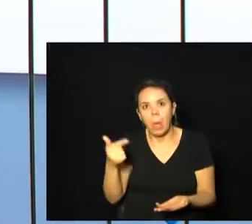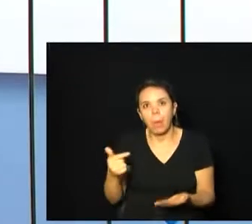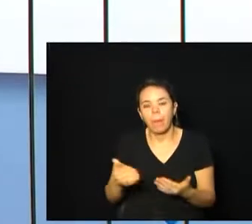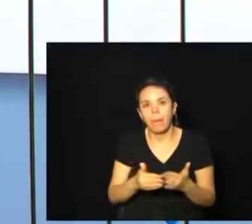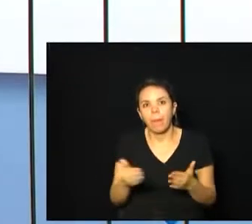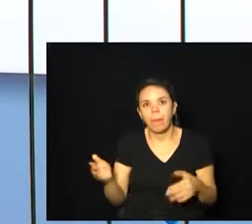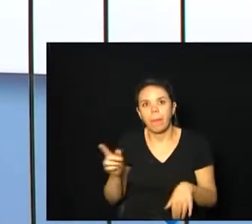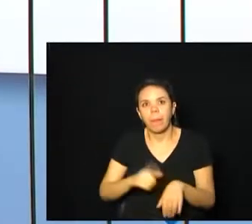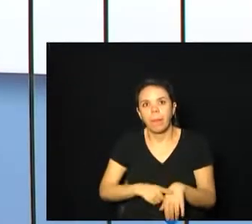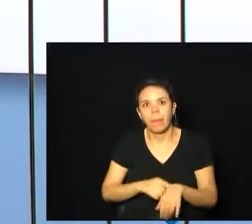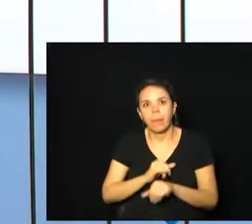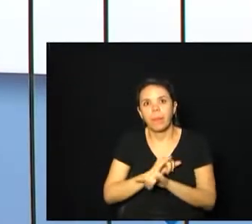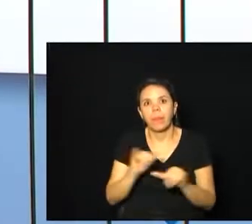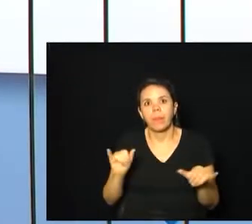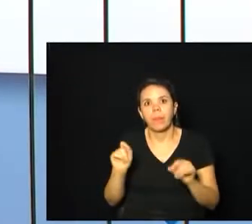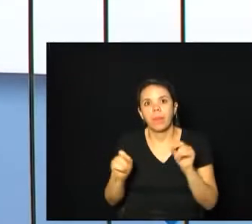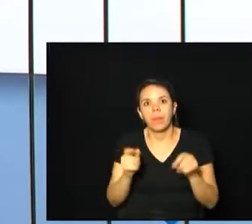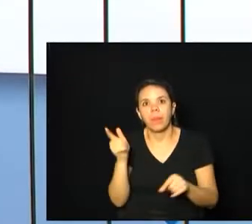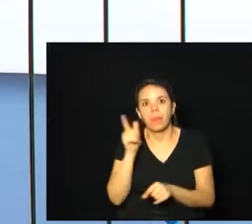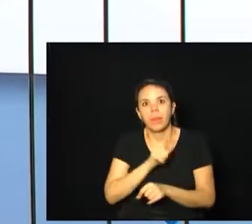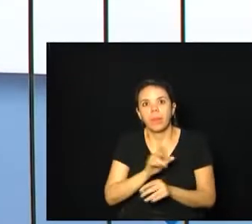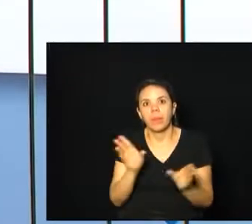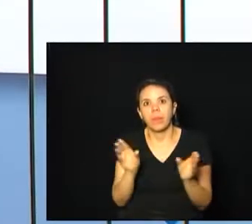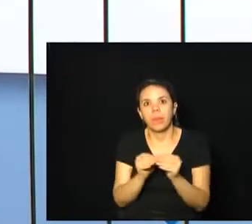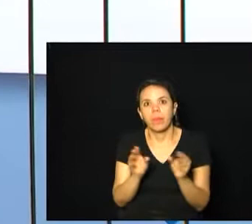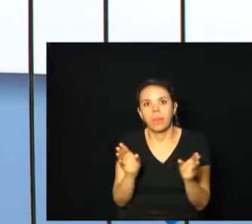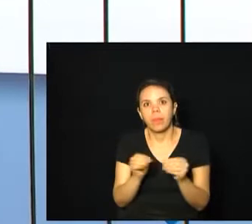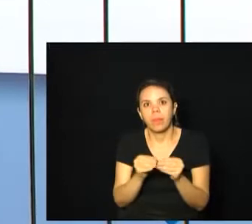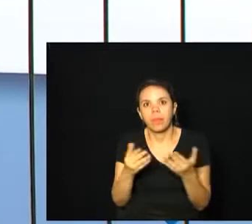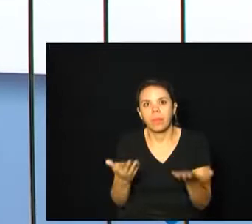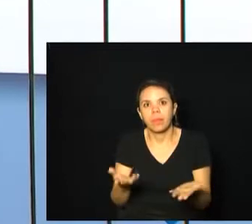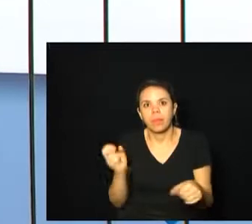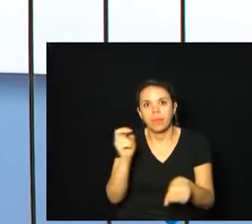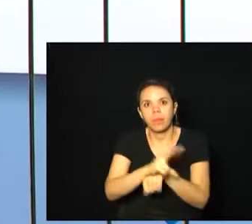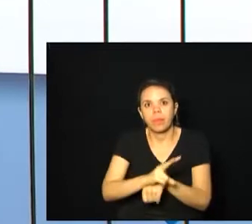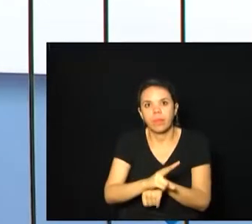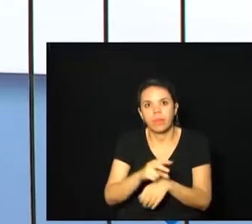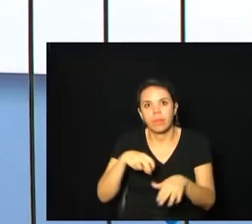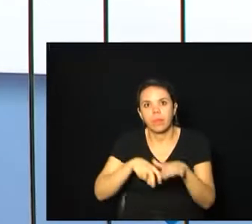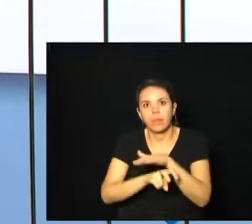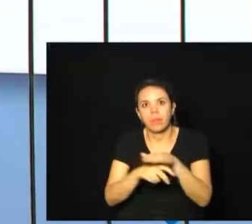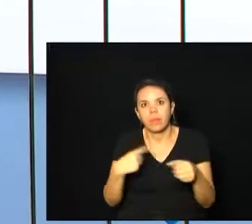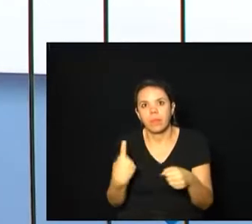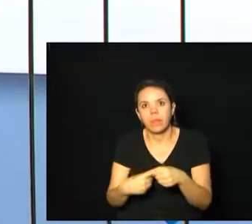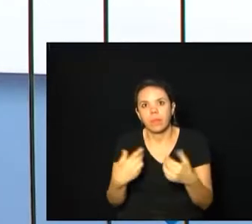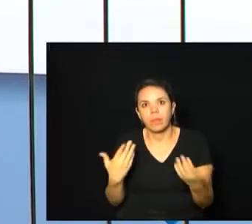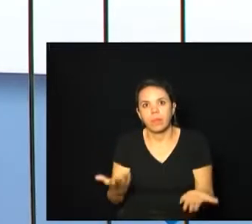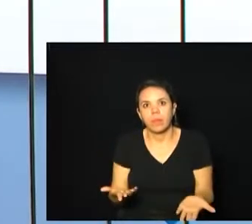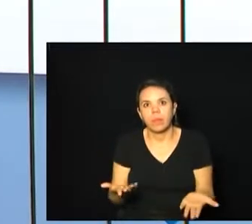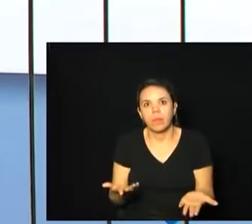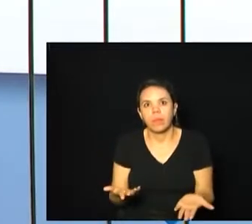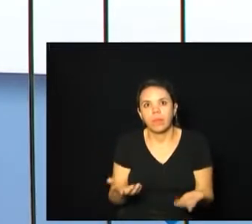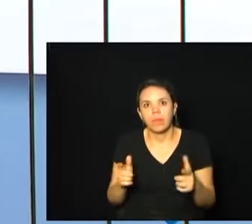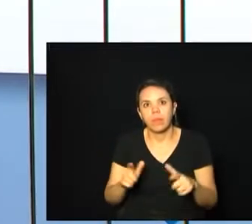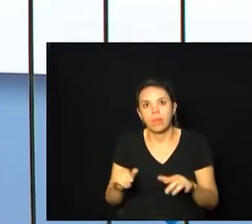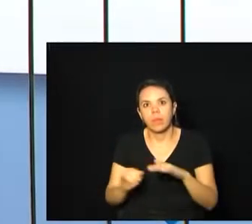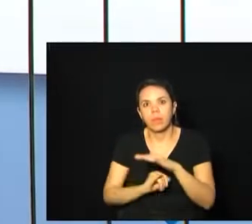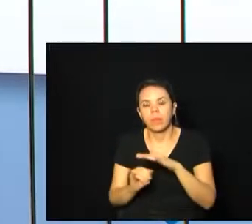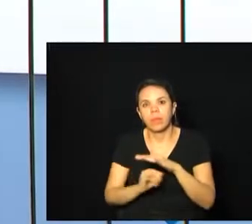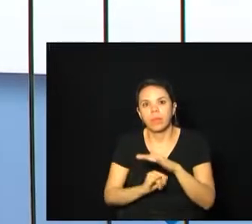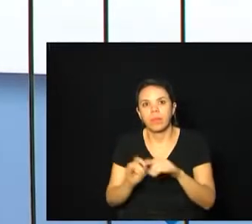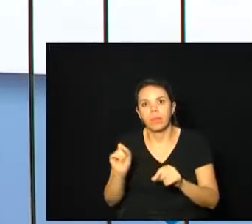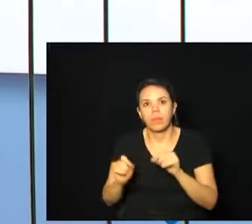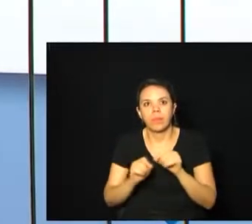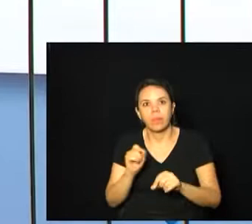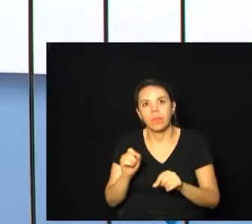passo, vai informar quem conseguiu definitivamente a vaga em uma creche municipal ou em uma instituição que